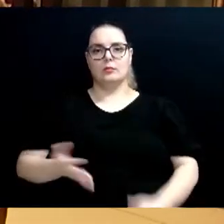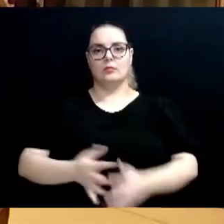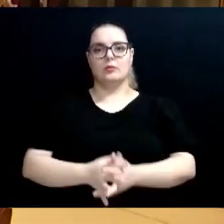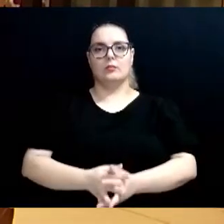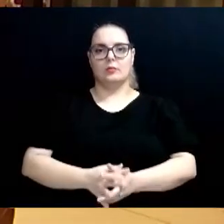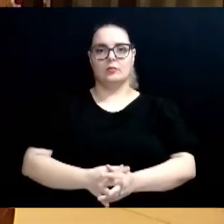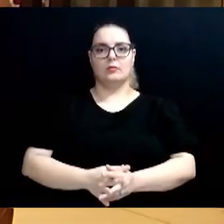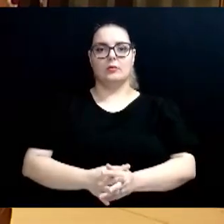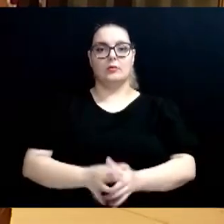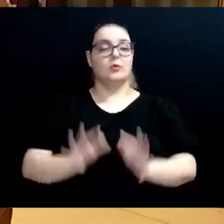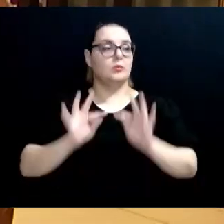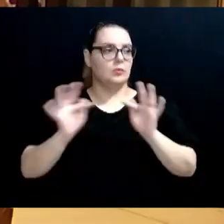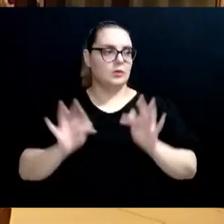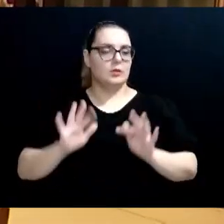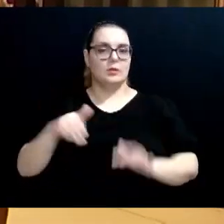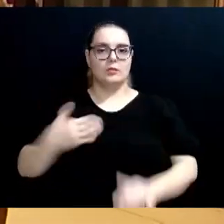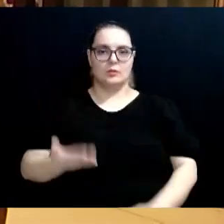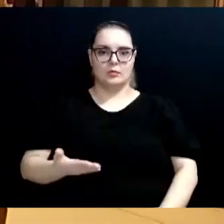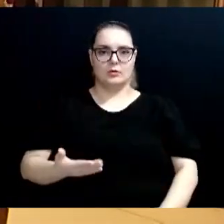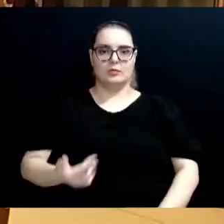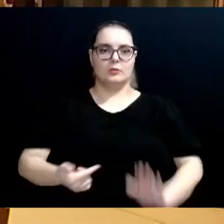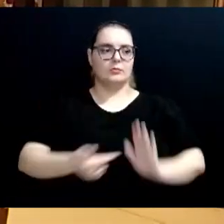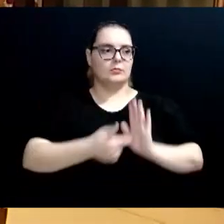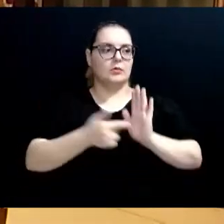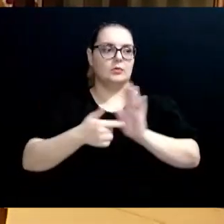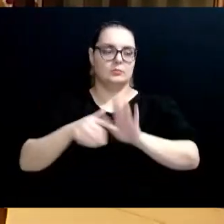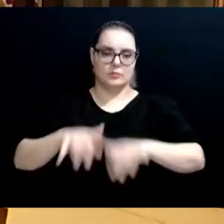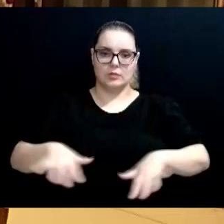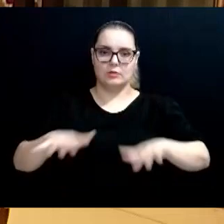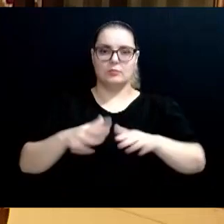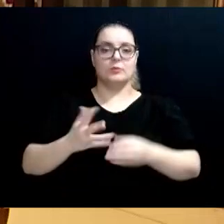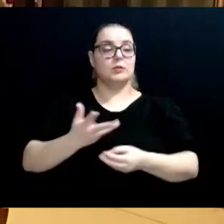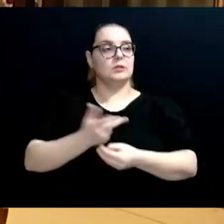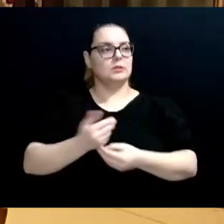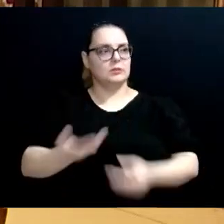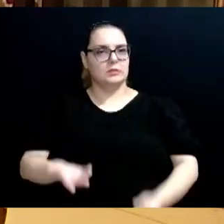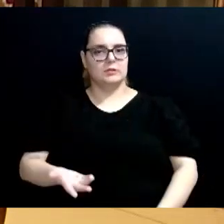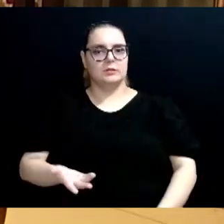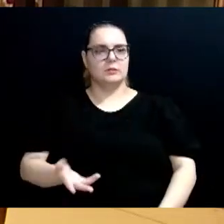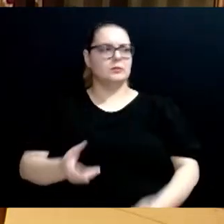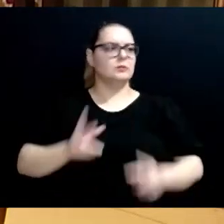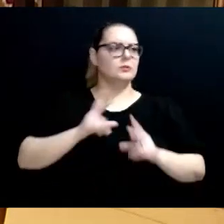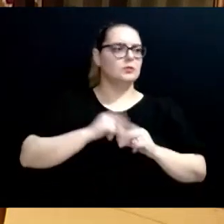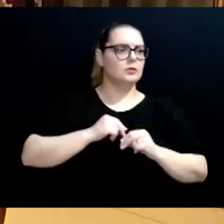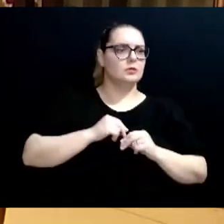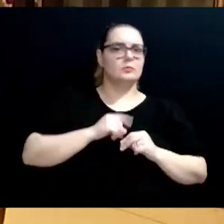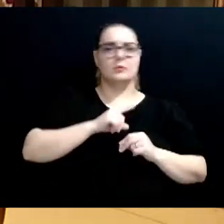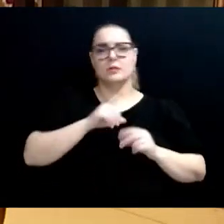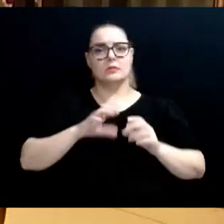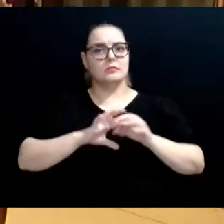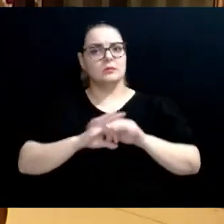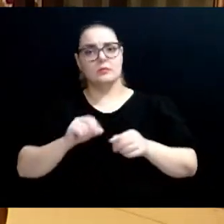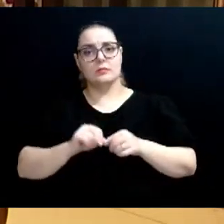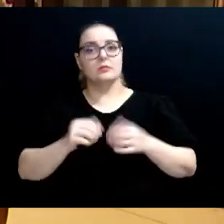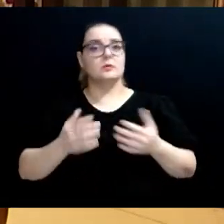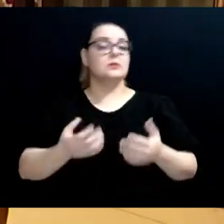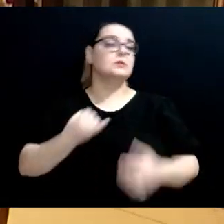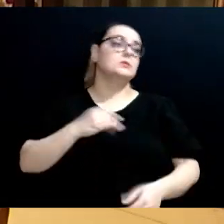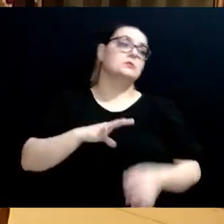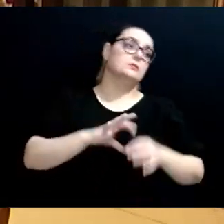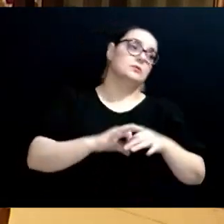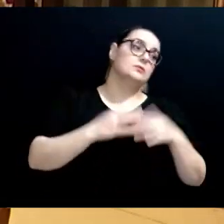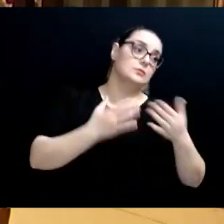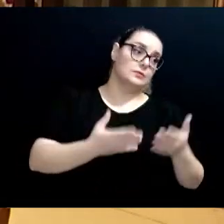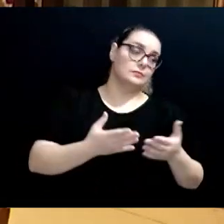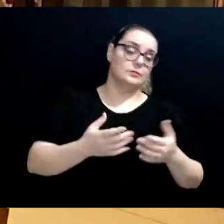se eu multiplicar por 80, vai virar um caos. E o mais me deixa muito feliz que quando a gente